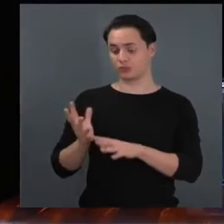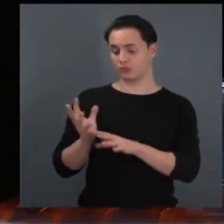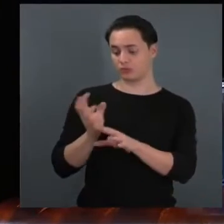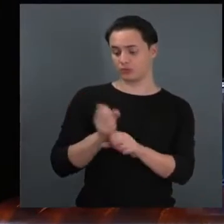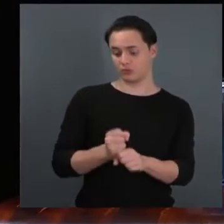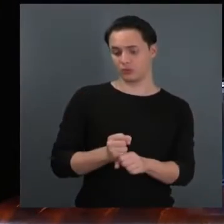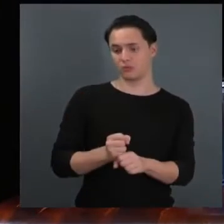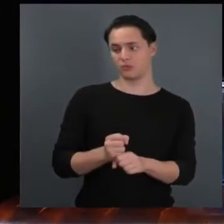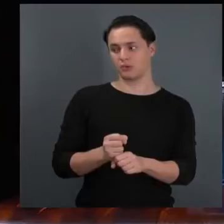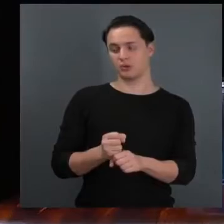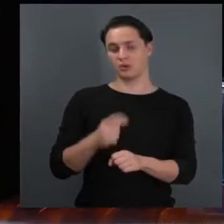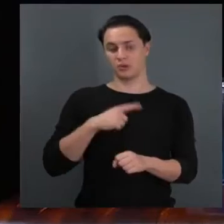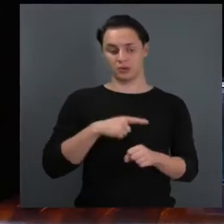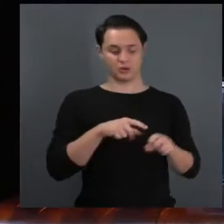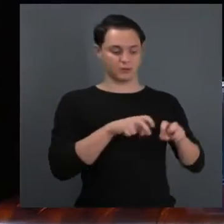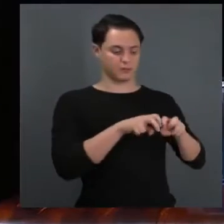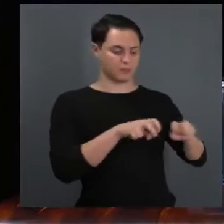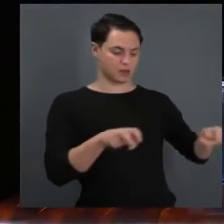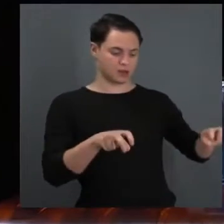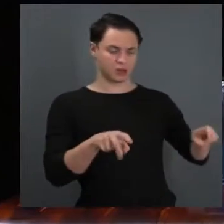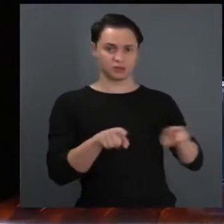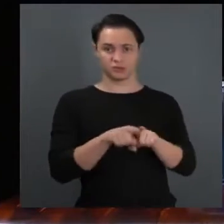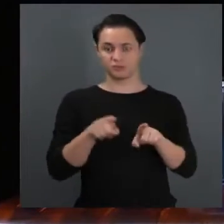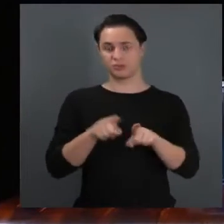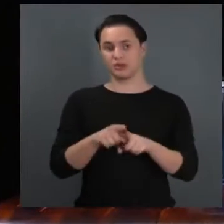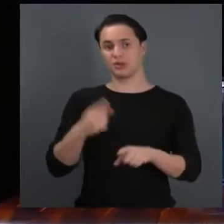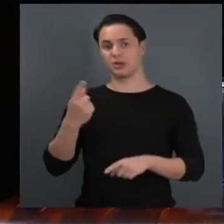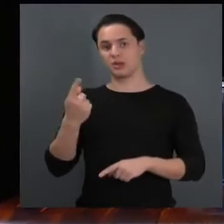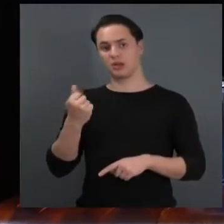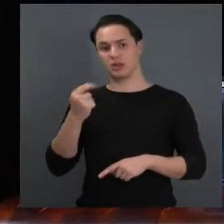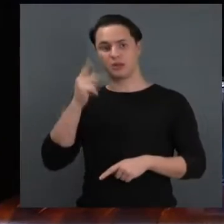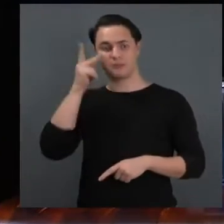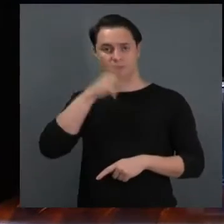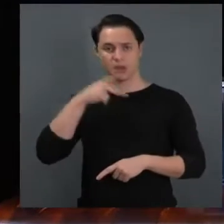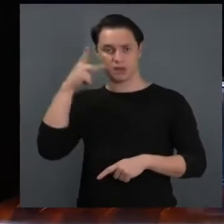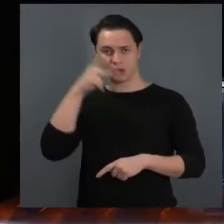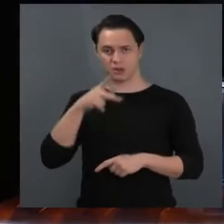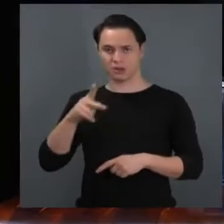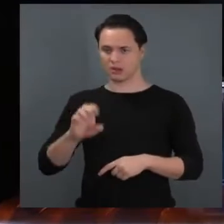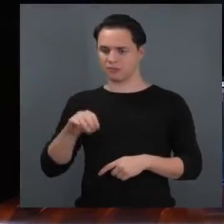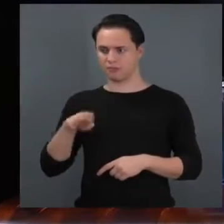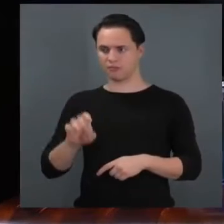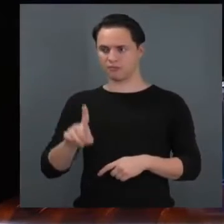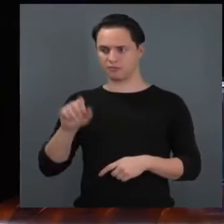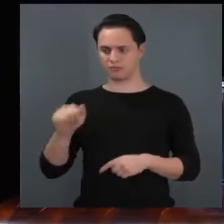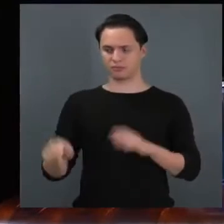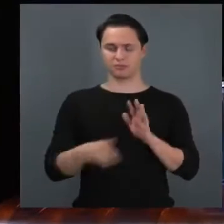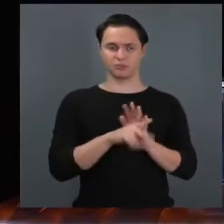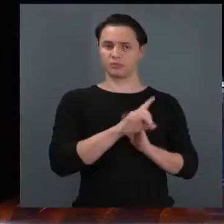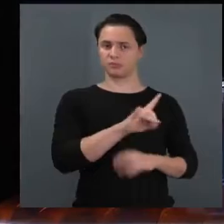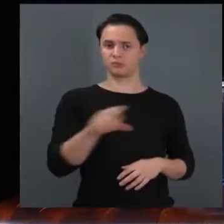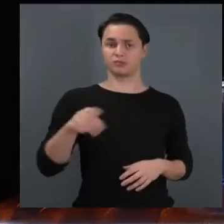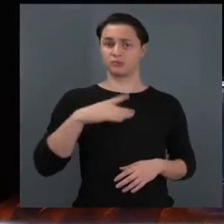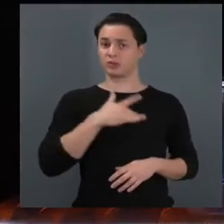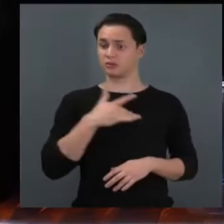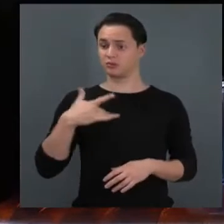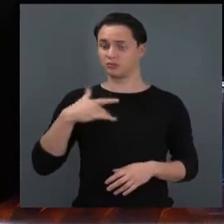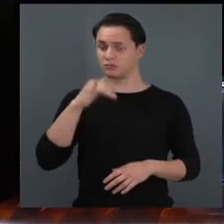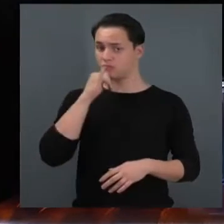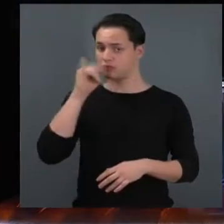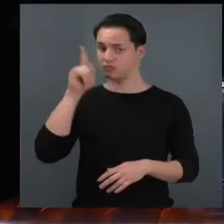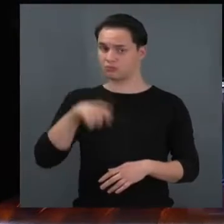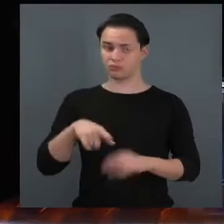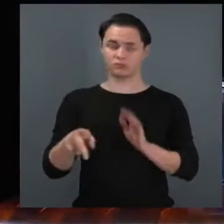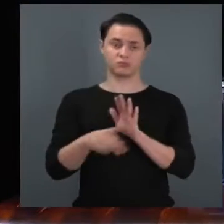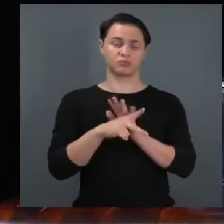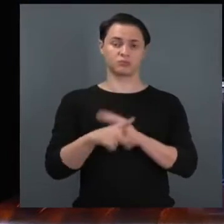Estou somando bancada e aquelas emendas que a gente consegue ainda, né, para a saúde, por exemplo, que foge um